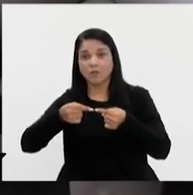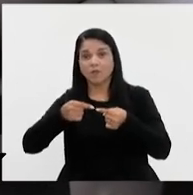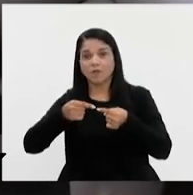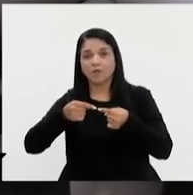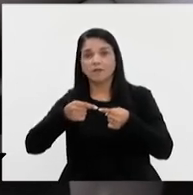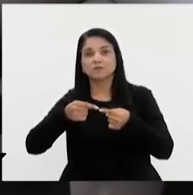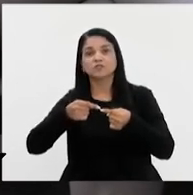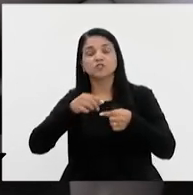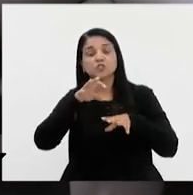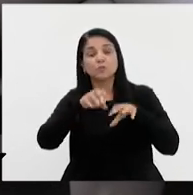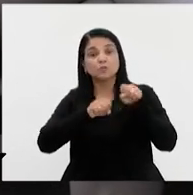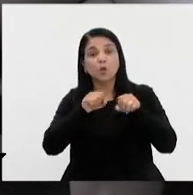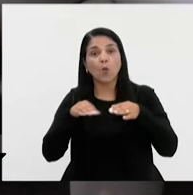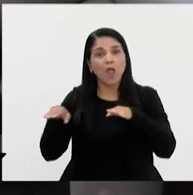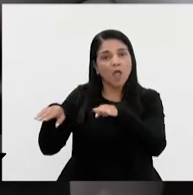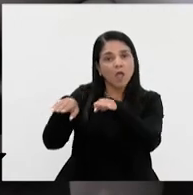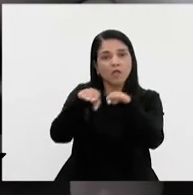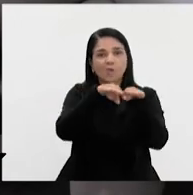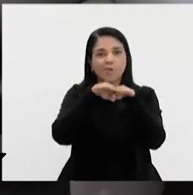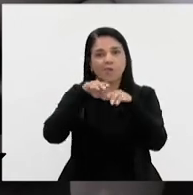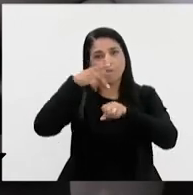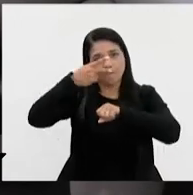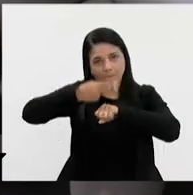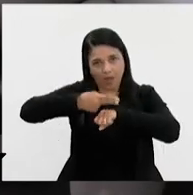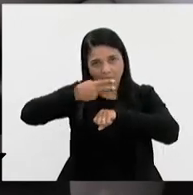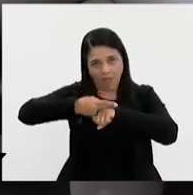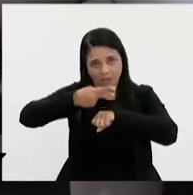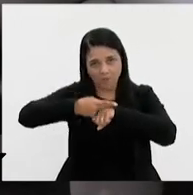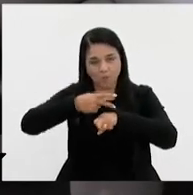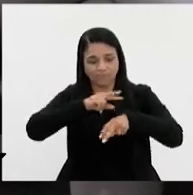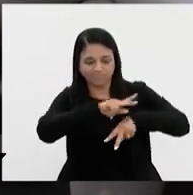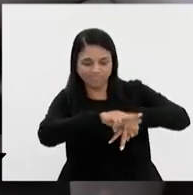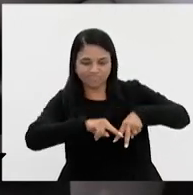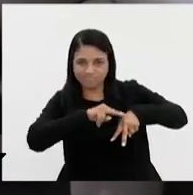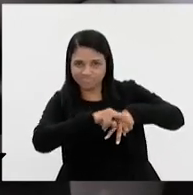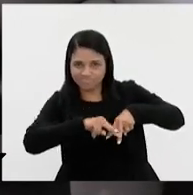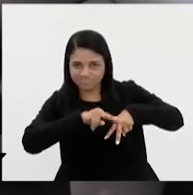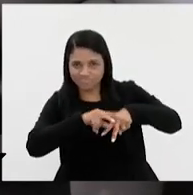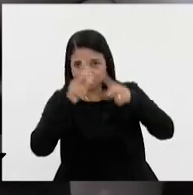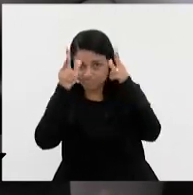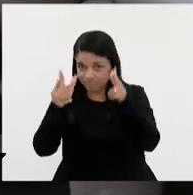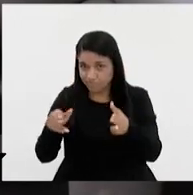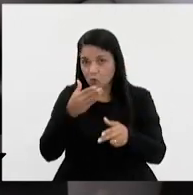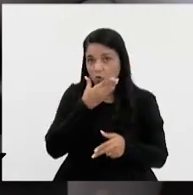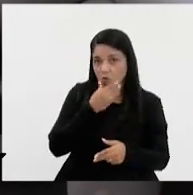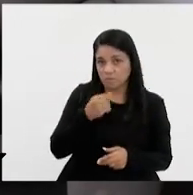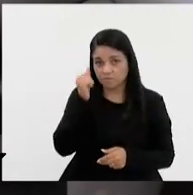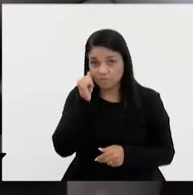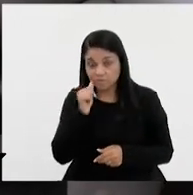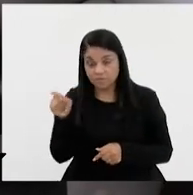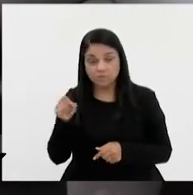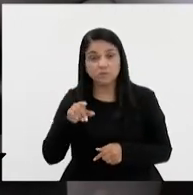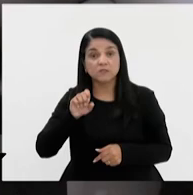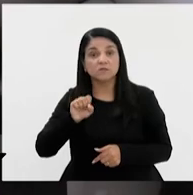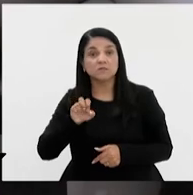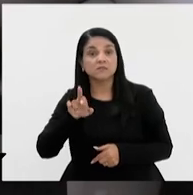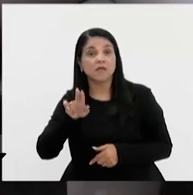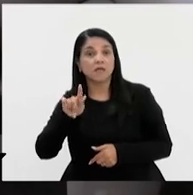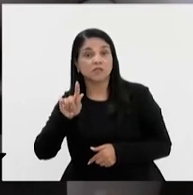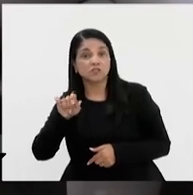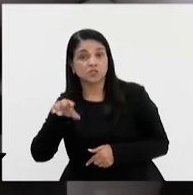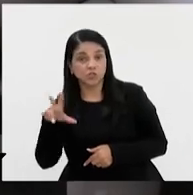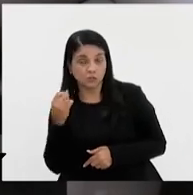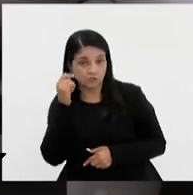se buscar a igualdade nas premiações com relação a gênero. O deputado doutor Serginho nos trouxe um argumento de que, olha, isso